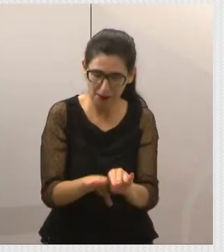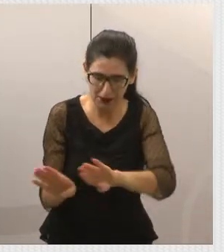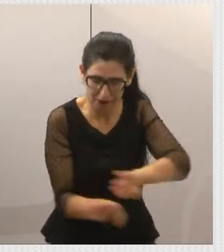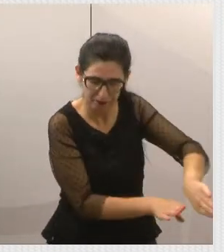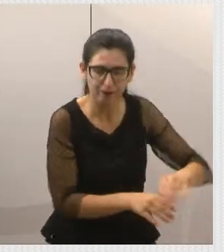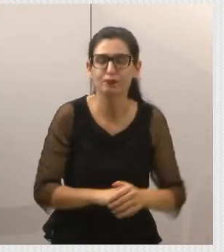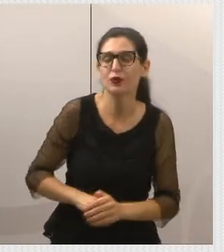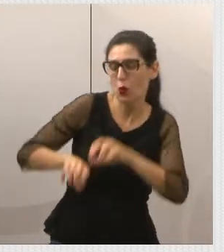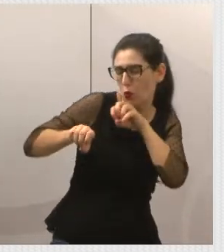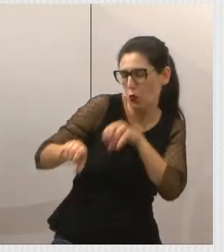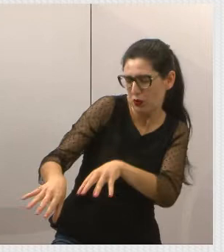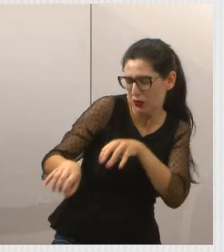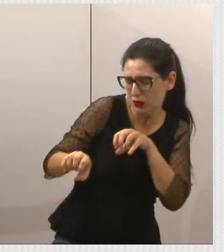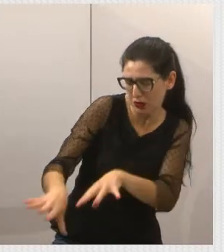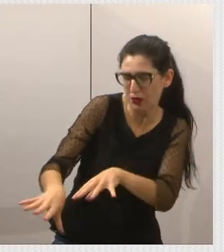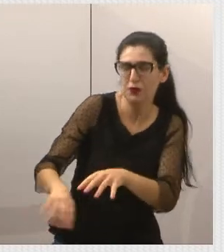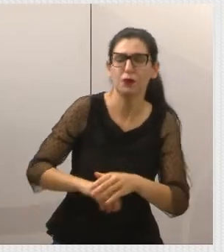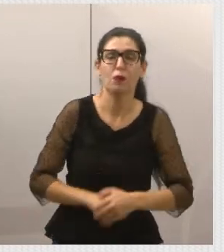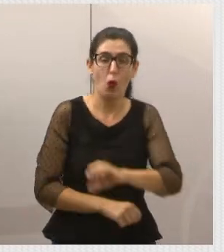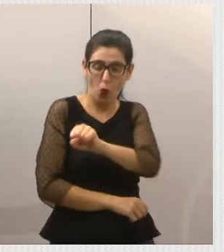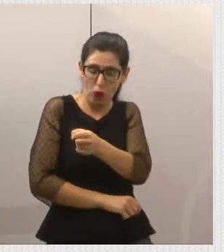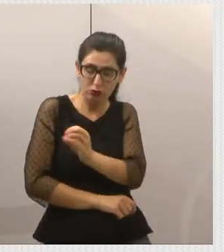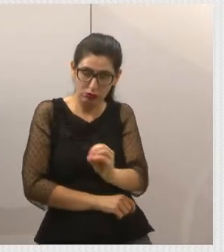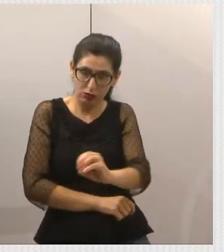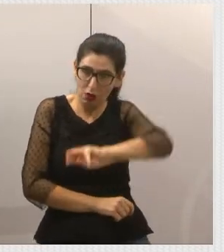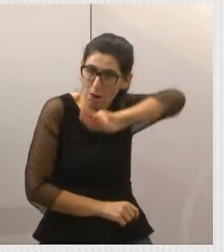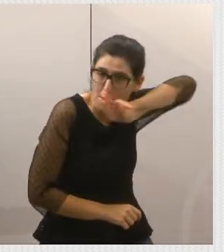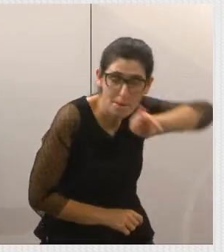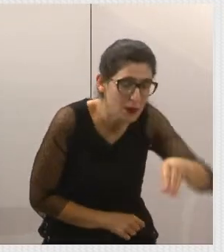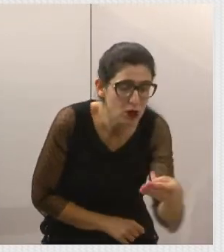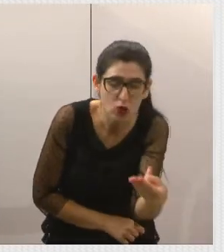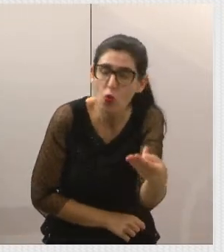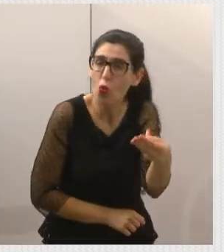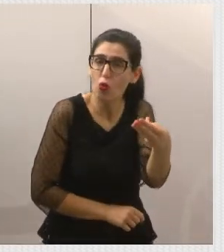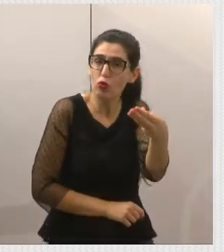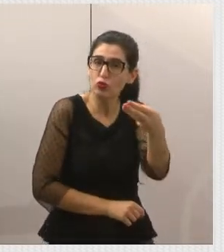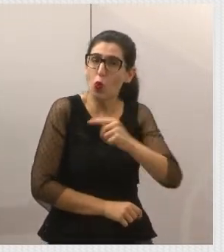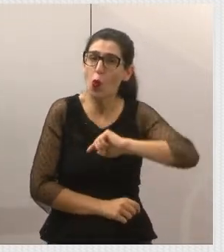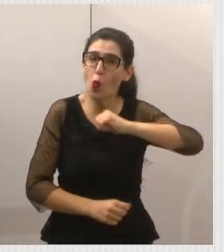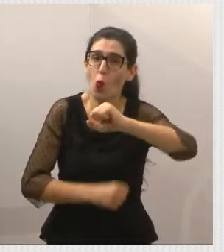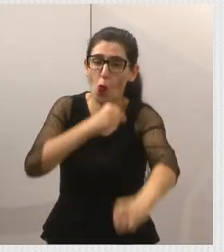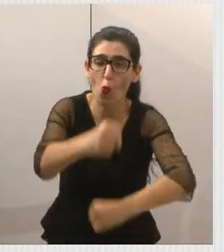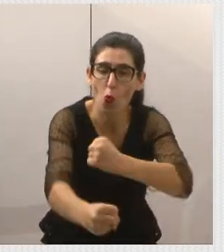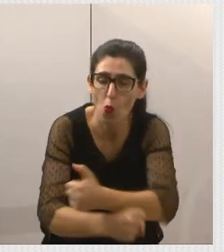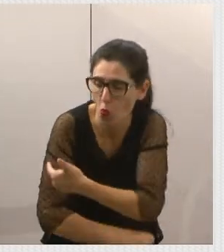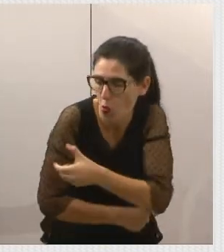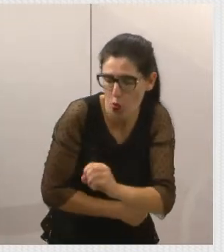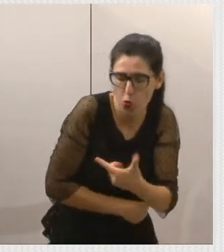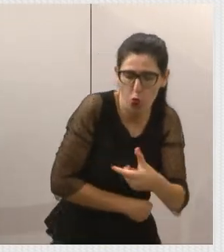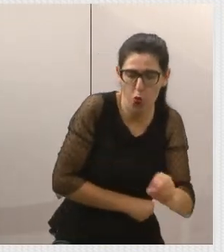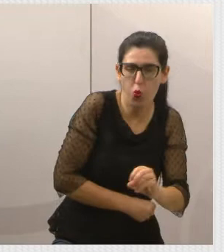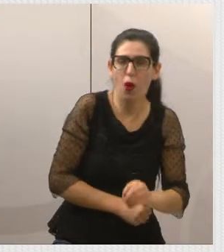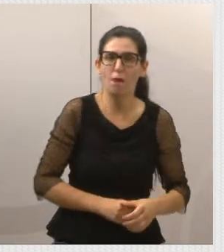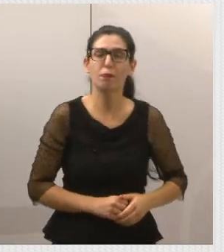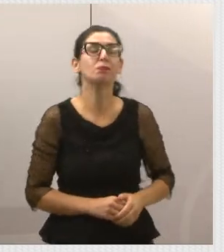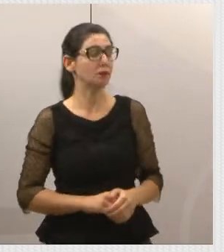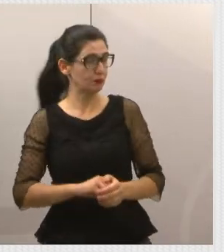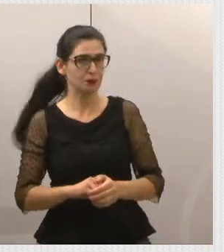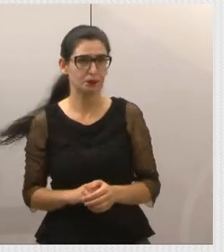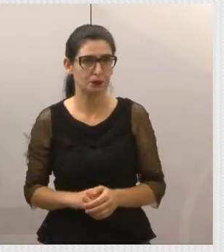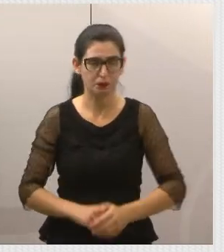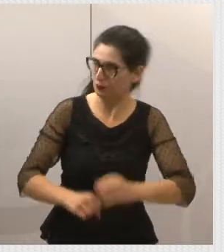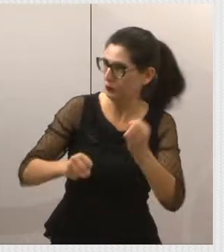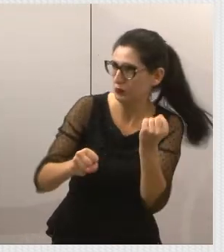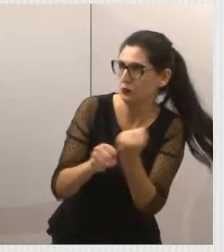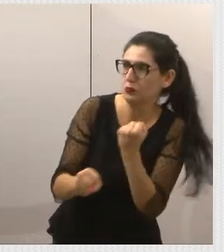Secretaria de Educação, a gente chega a 80 milhões de investimento no próximo ano, com destaque para algumas obras, né, além